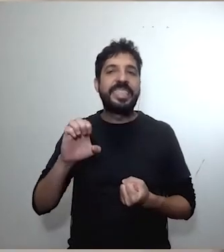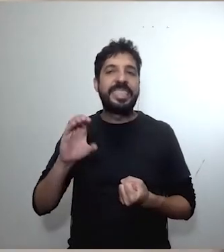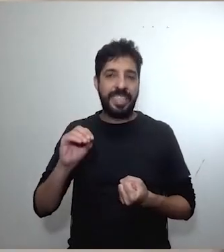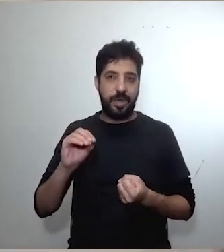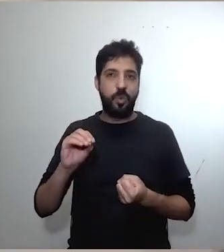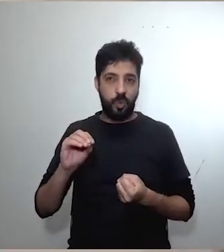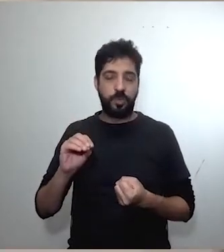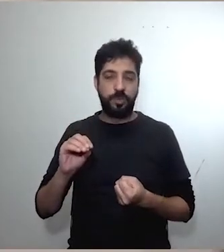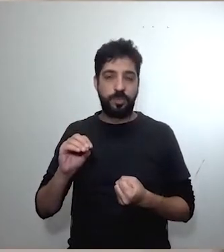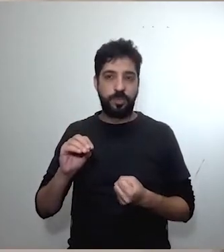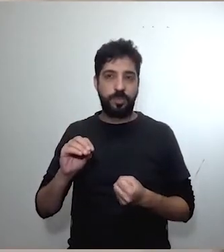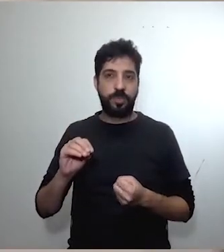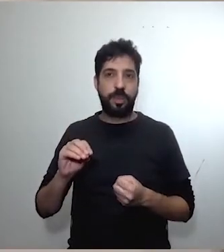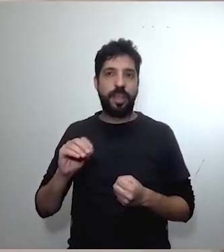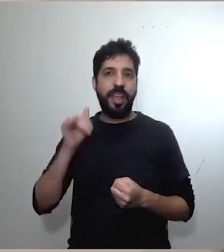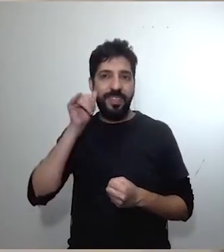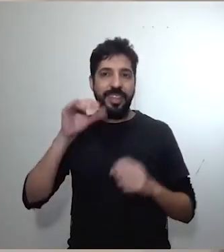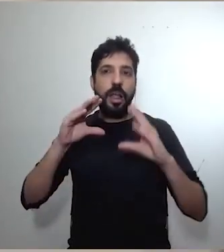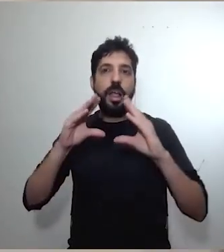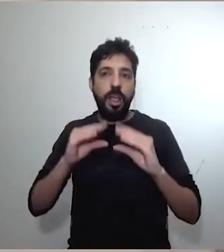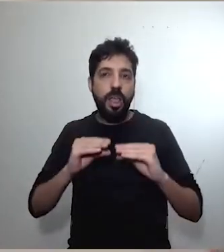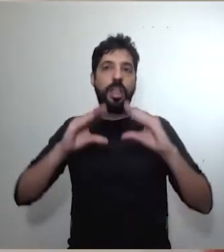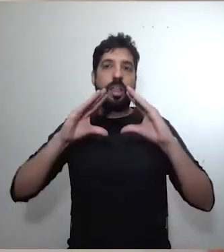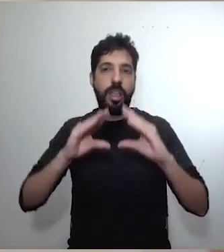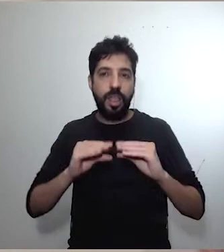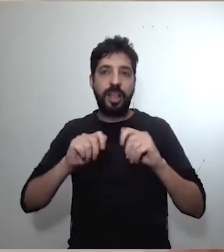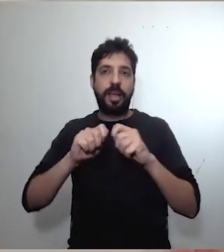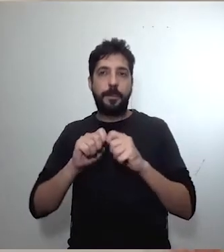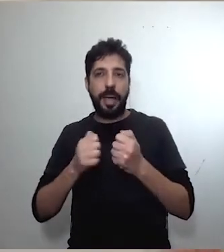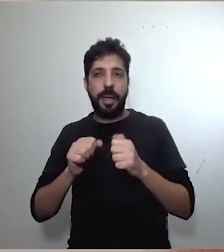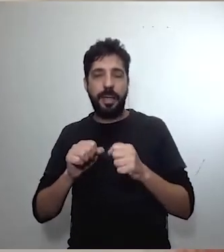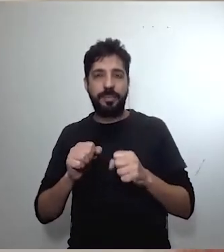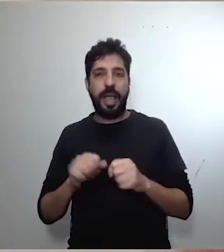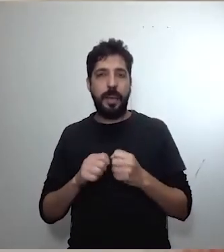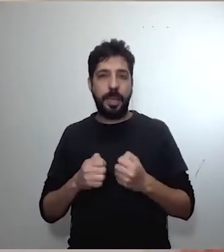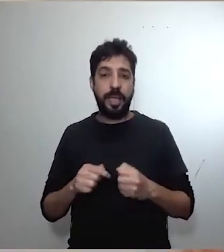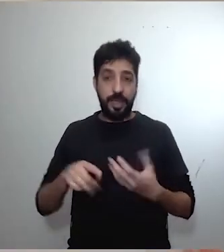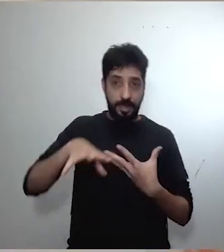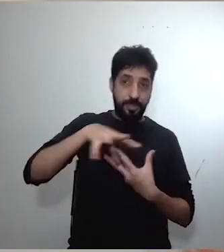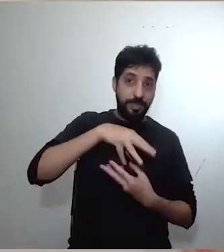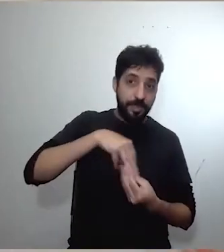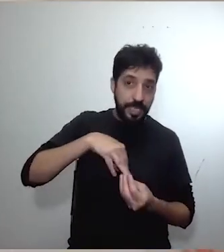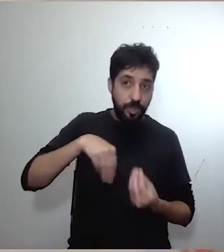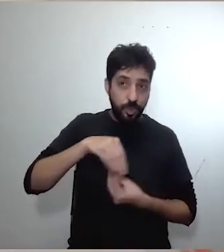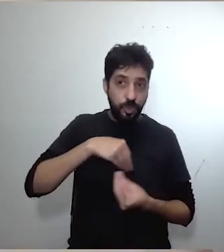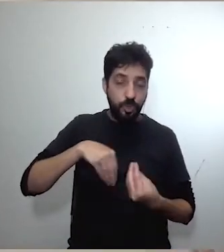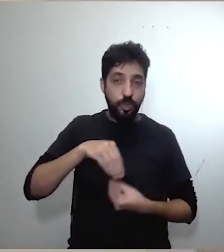não ficar um biscoito tão fofinho demais, aquele biscoito que quebra tanto. Ele